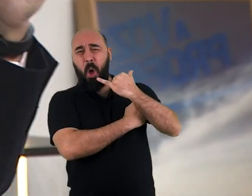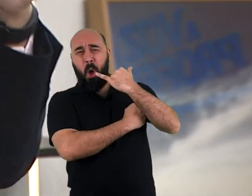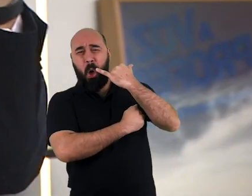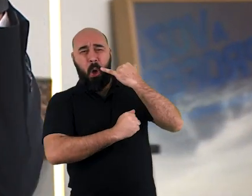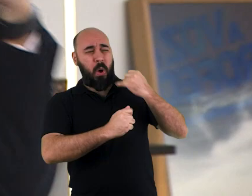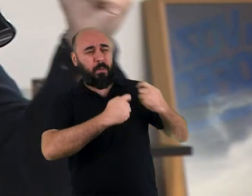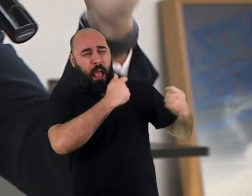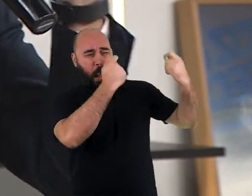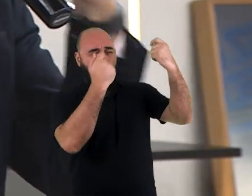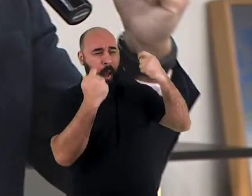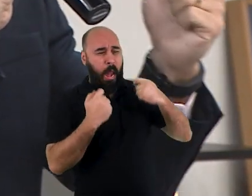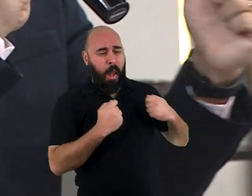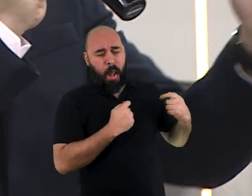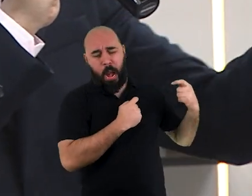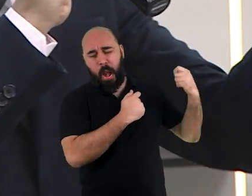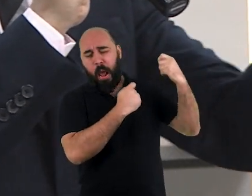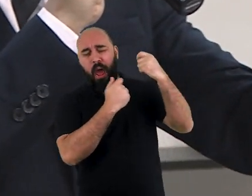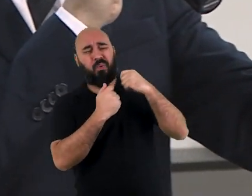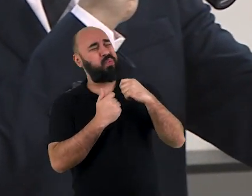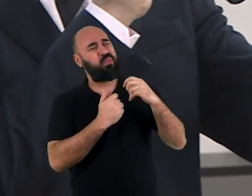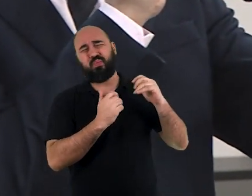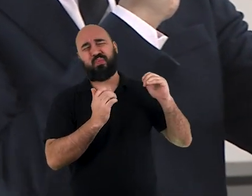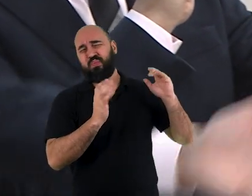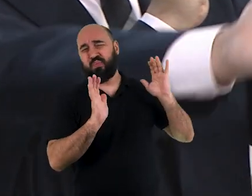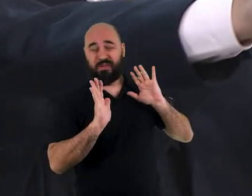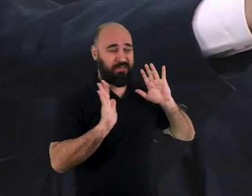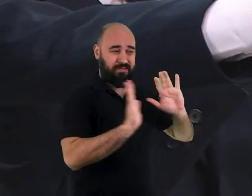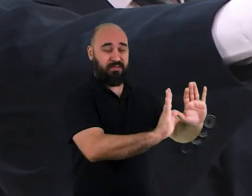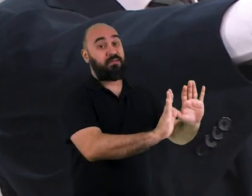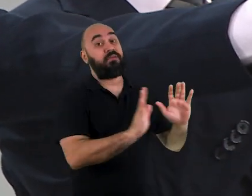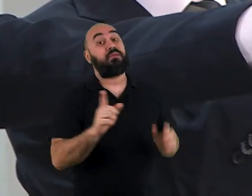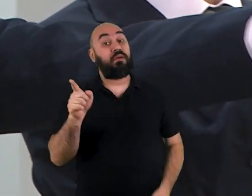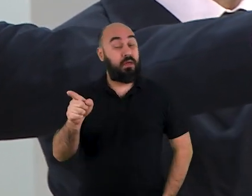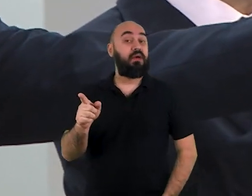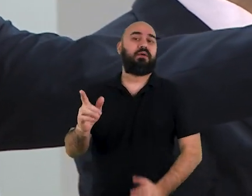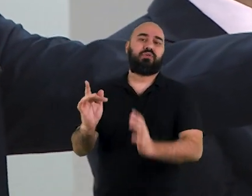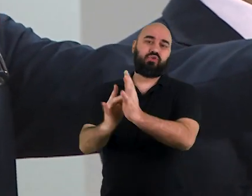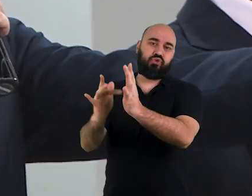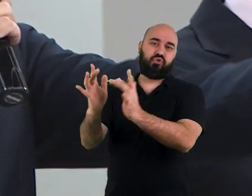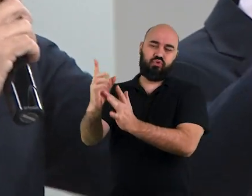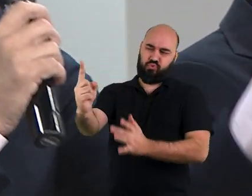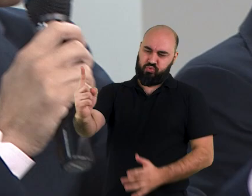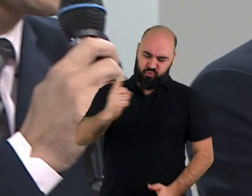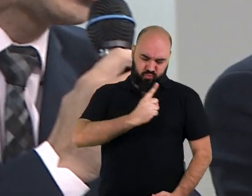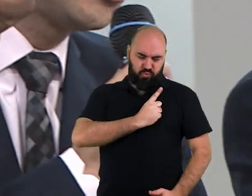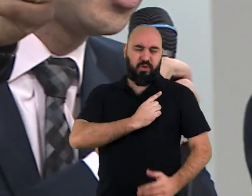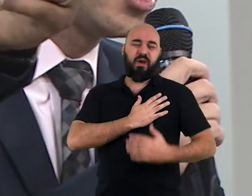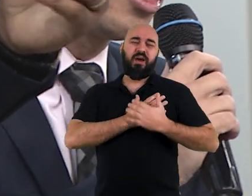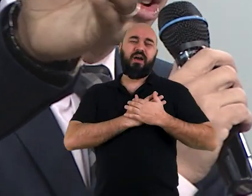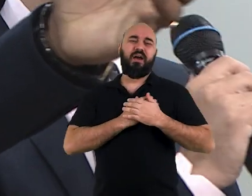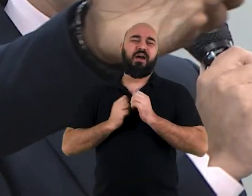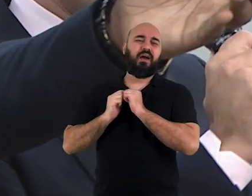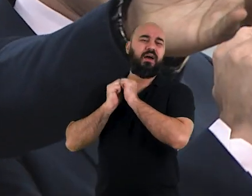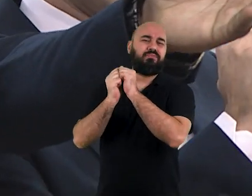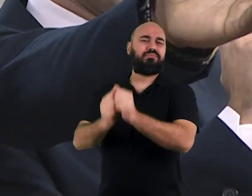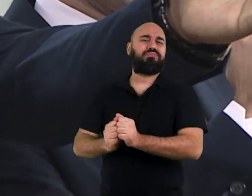ilusão. Mas se ele for o primeiro, o seu companheiro, motivo